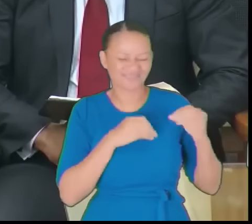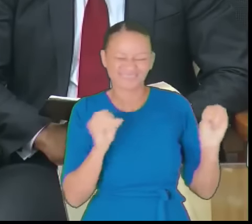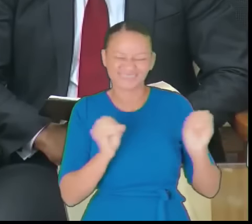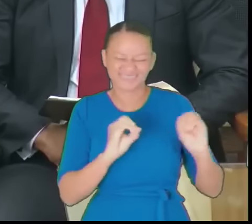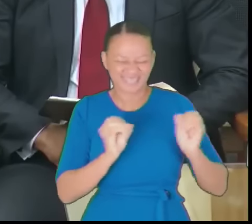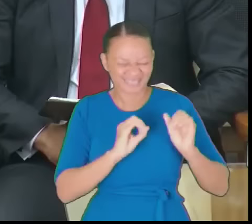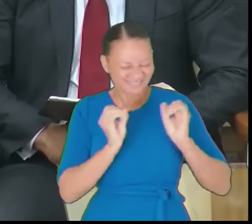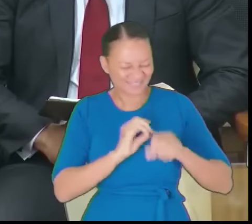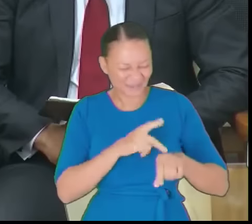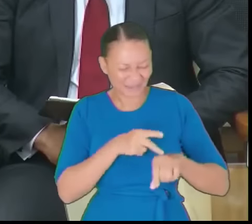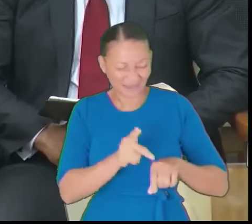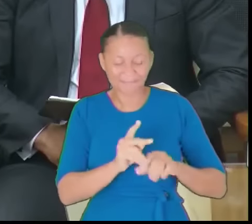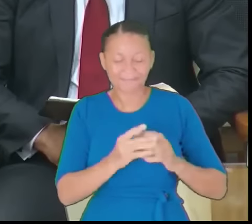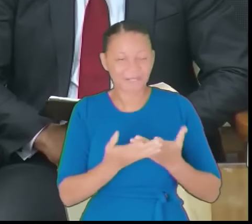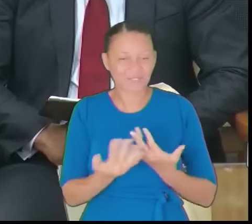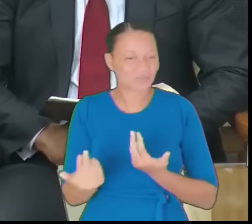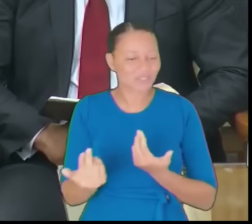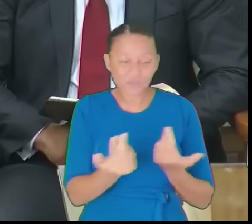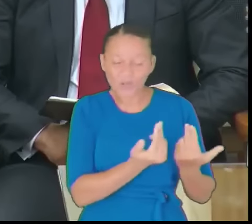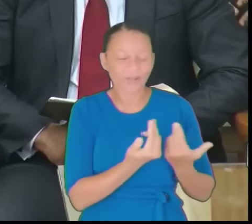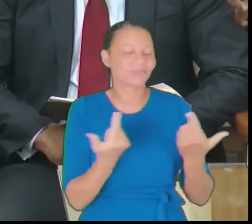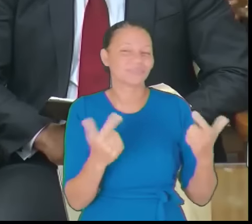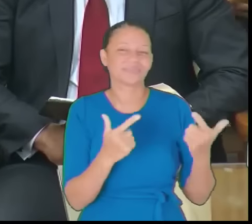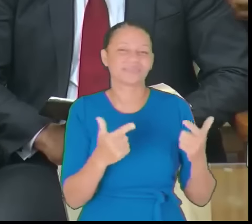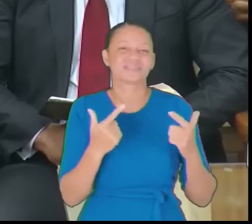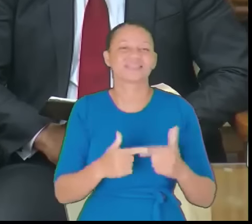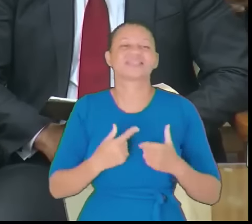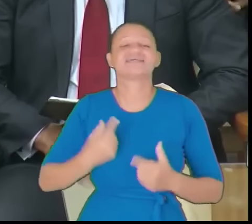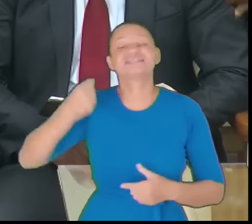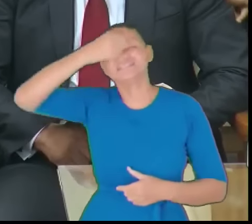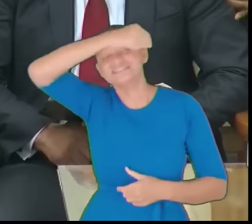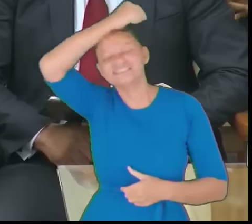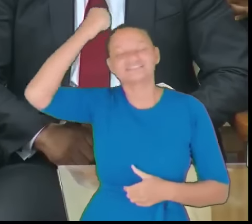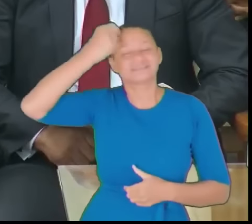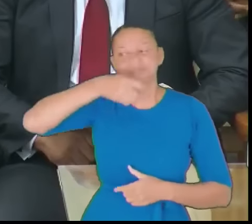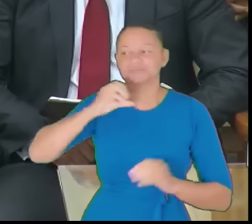ruga, nem coisa semelhante, mas santa e irrepreensível.